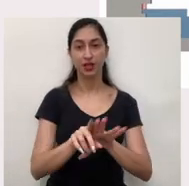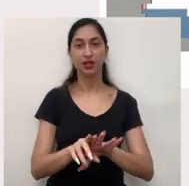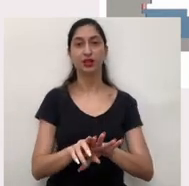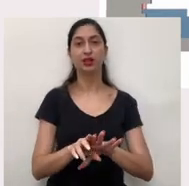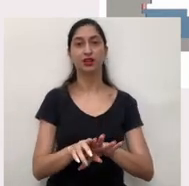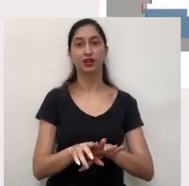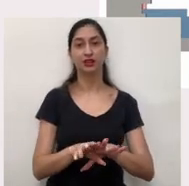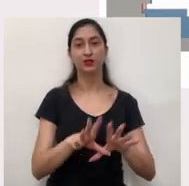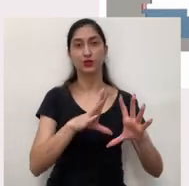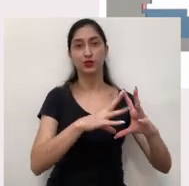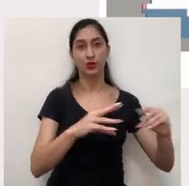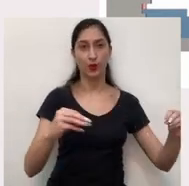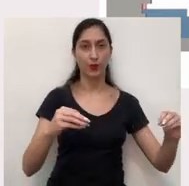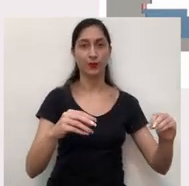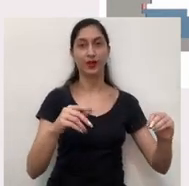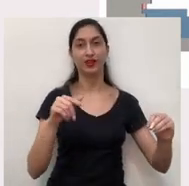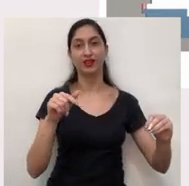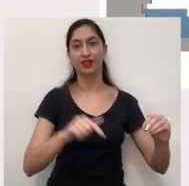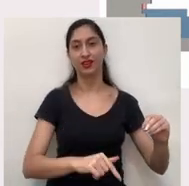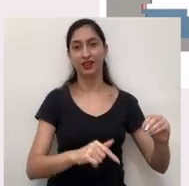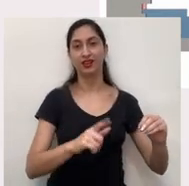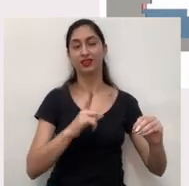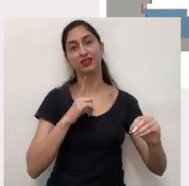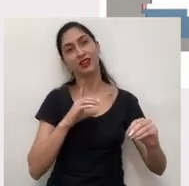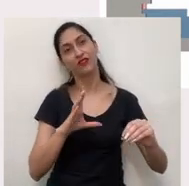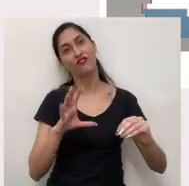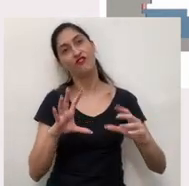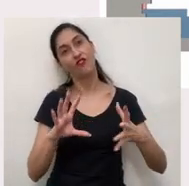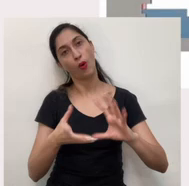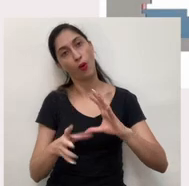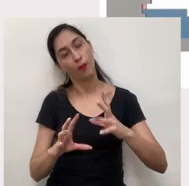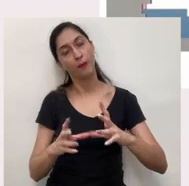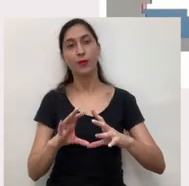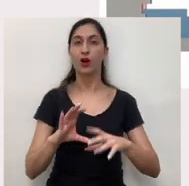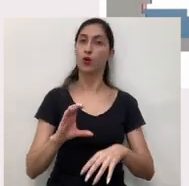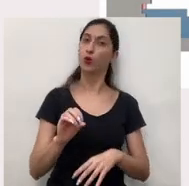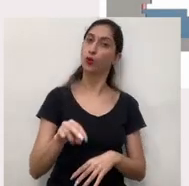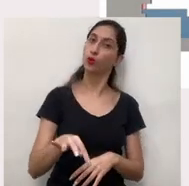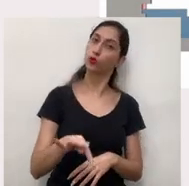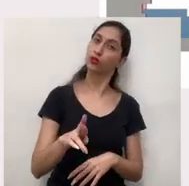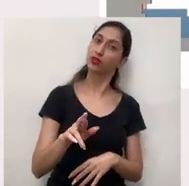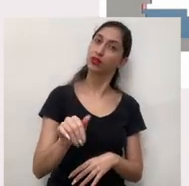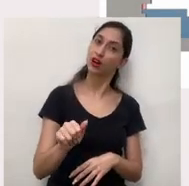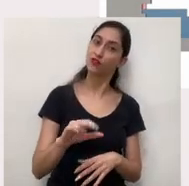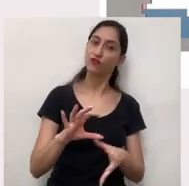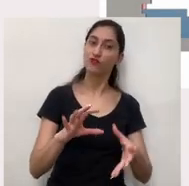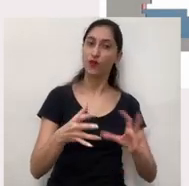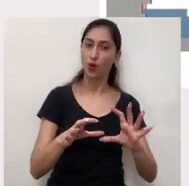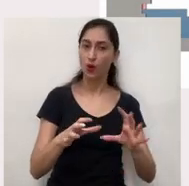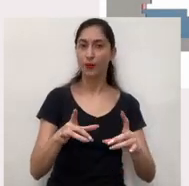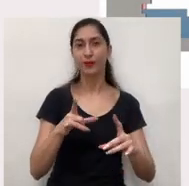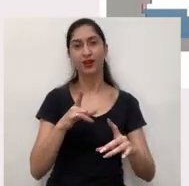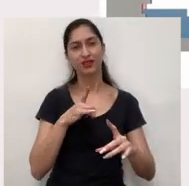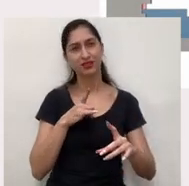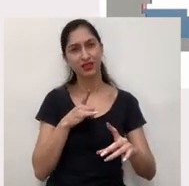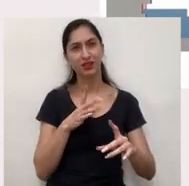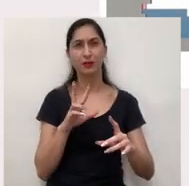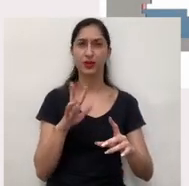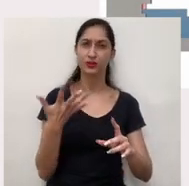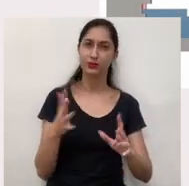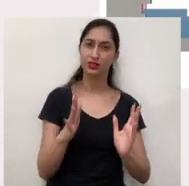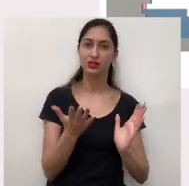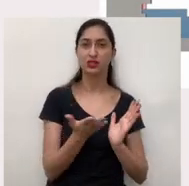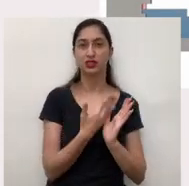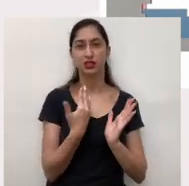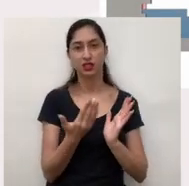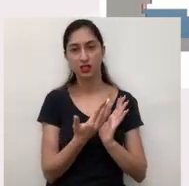colagem. Então, tem as formas e as contraformas em sobreposição, numa espécie de livreta